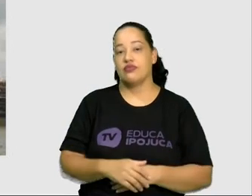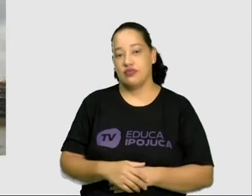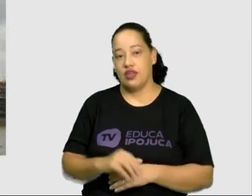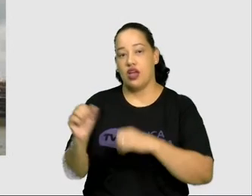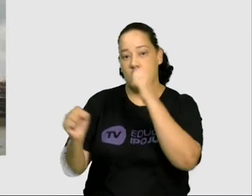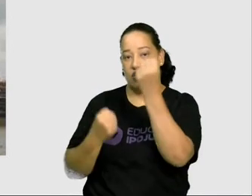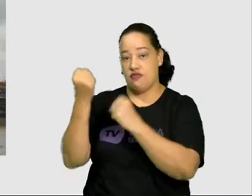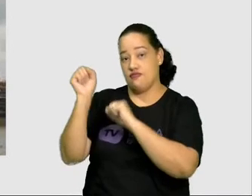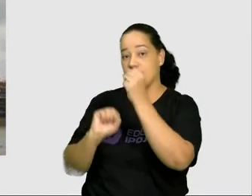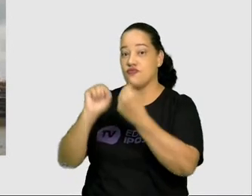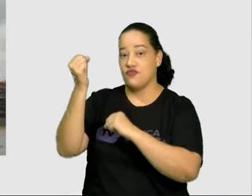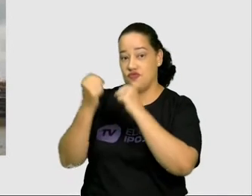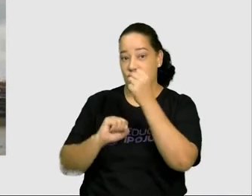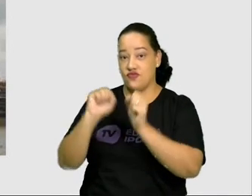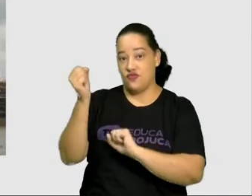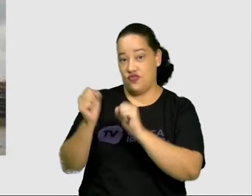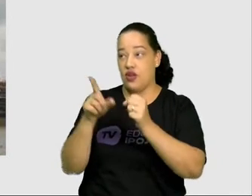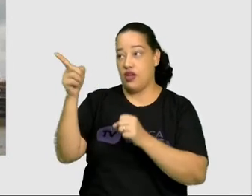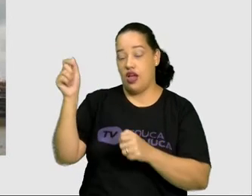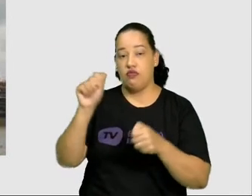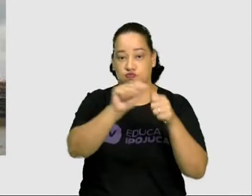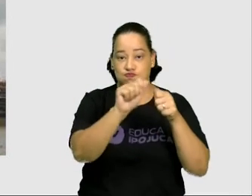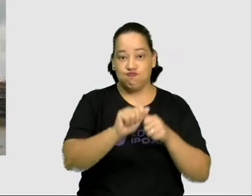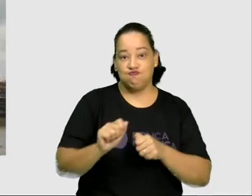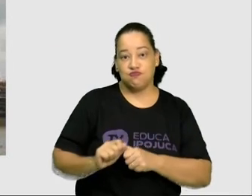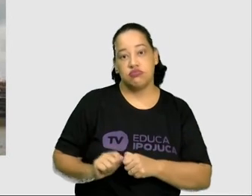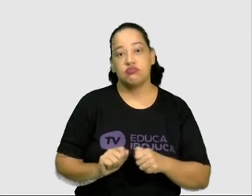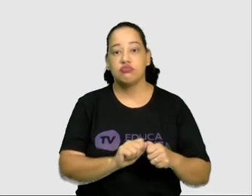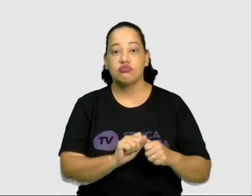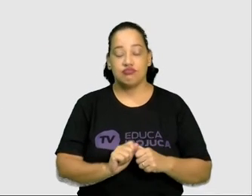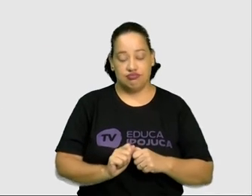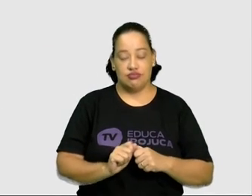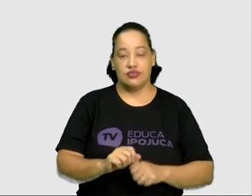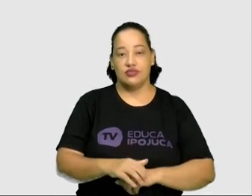em processo, né, de produção.